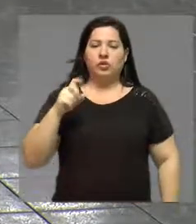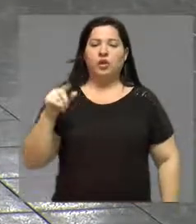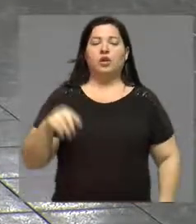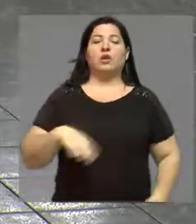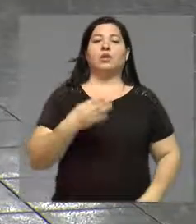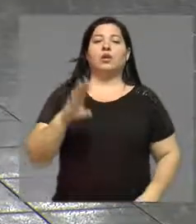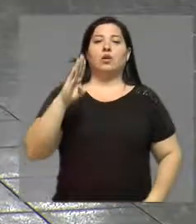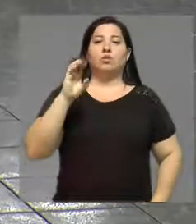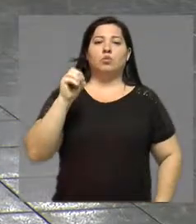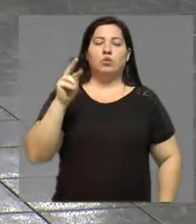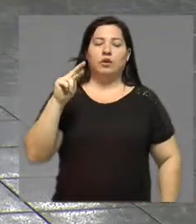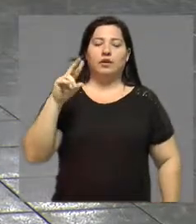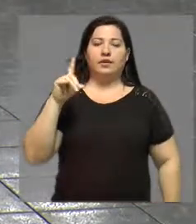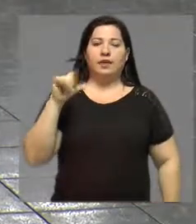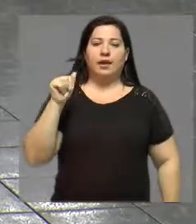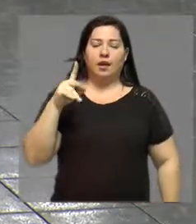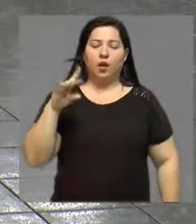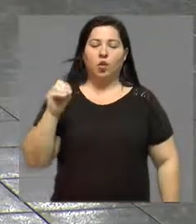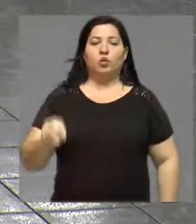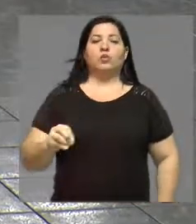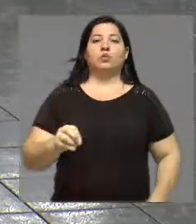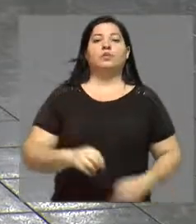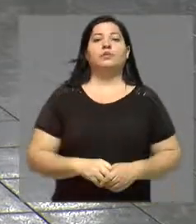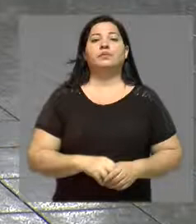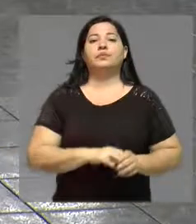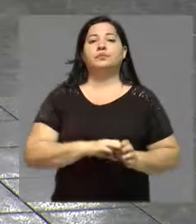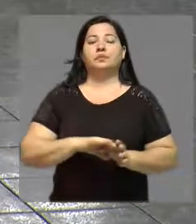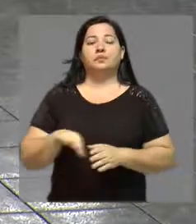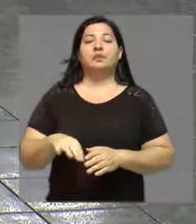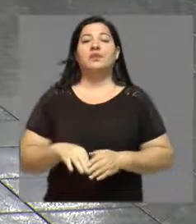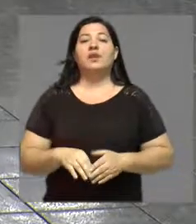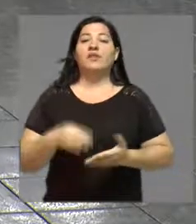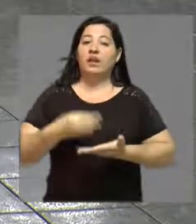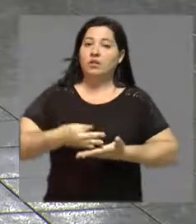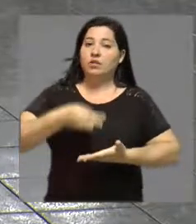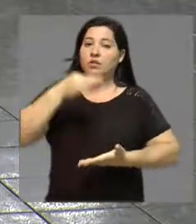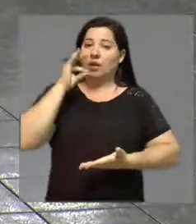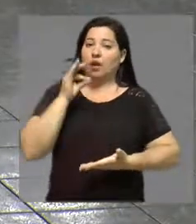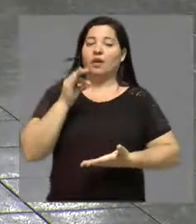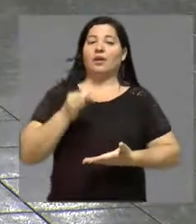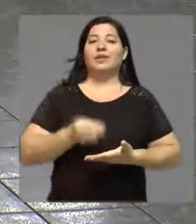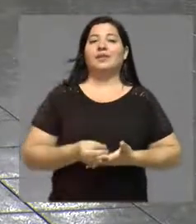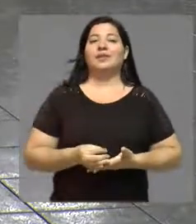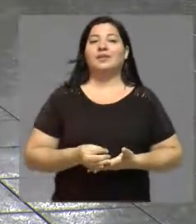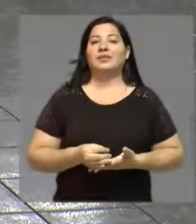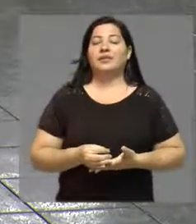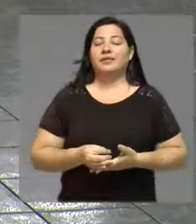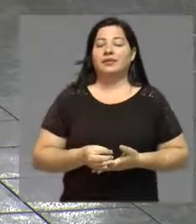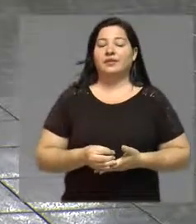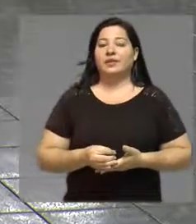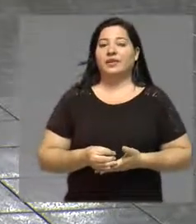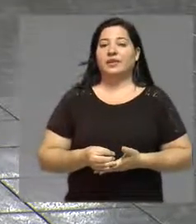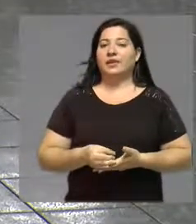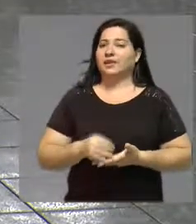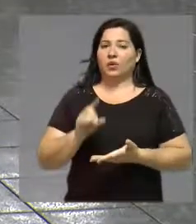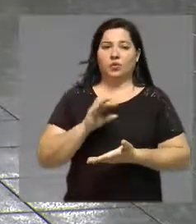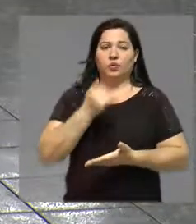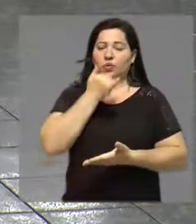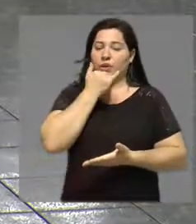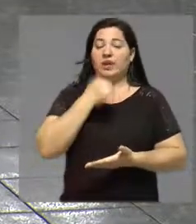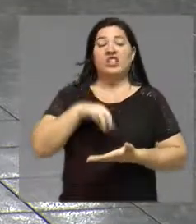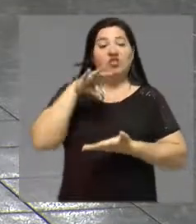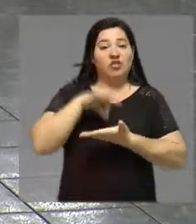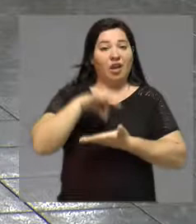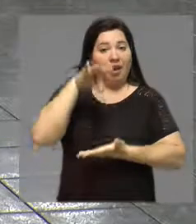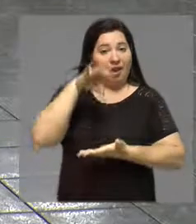E eles fazem, por exemplo, chá beneficente, a renda que é conseguida, eles distribuem